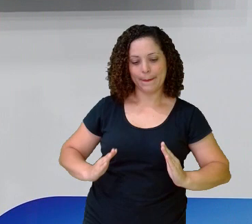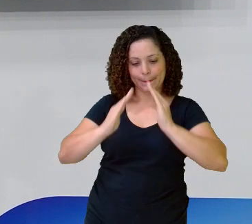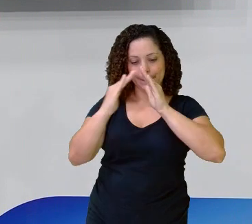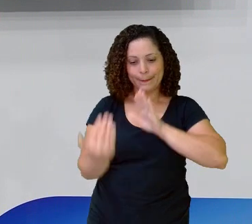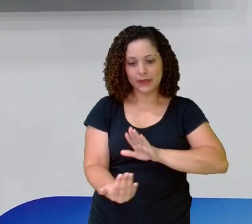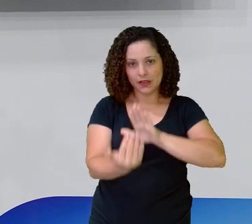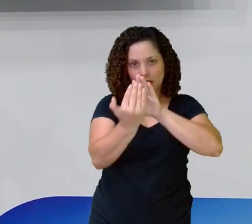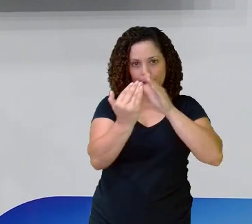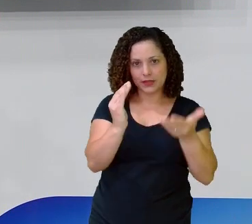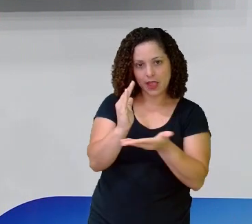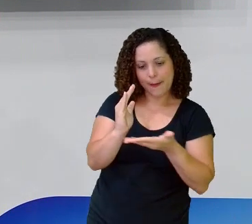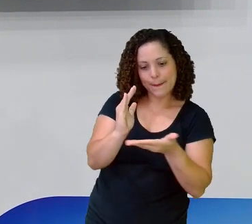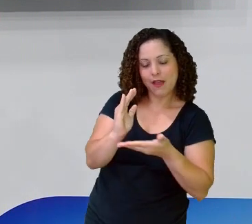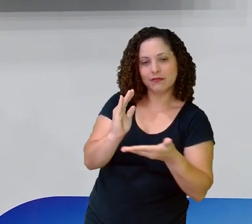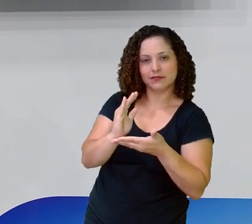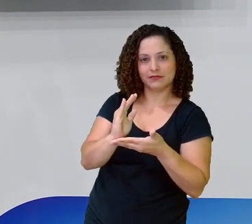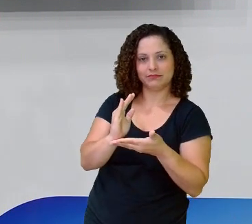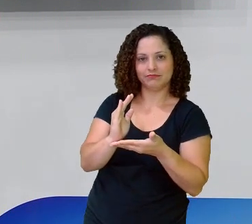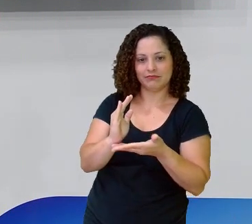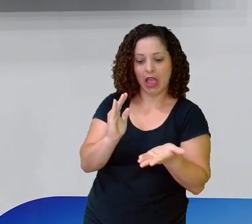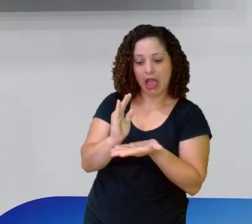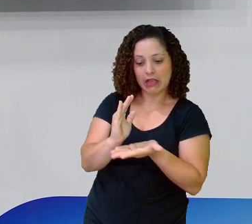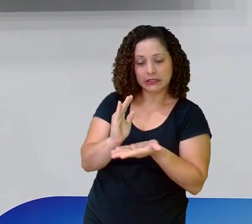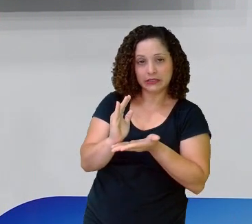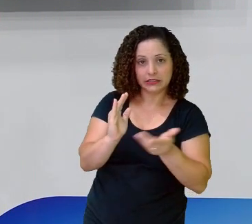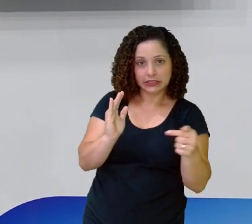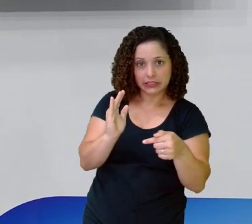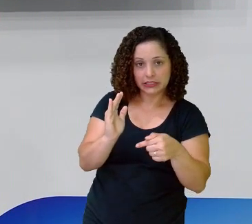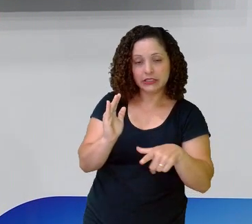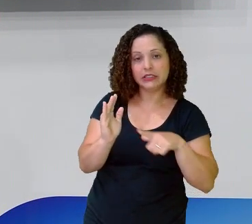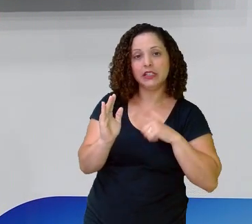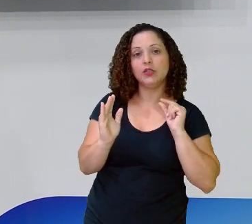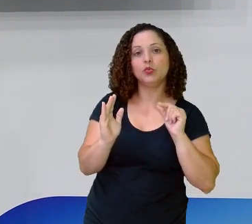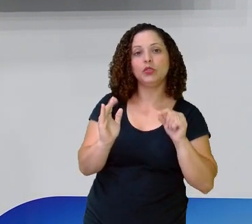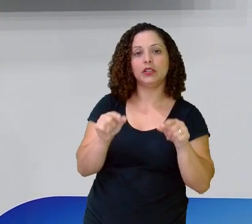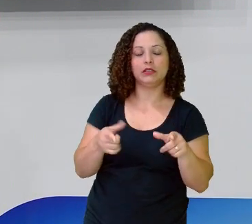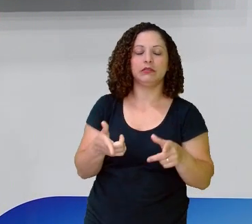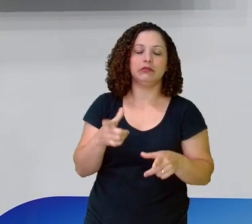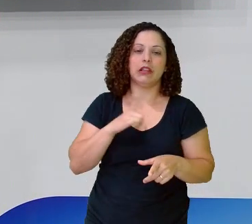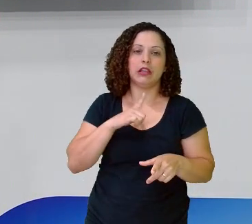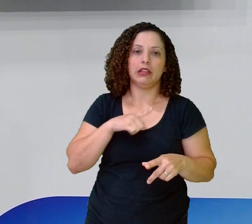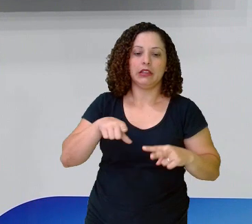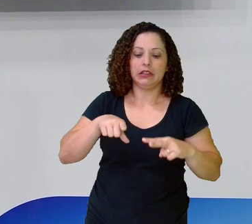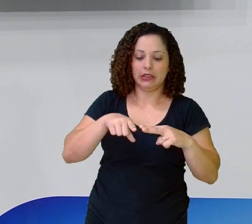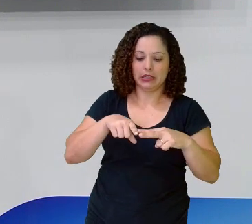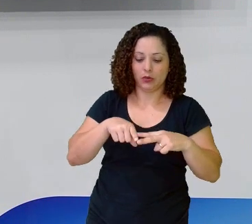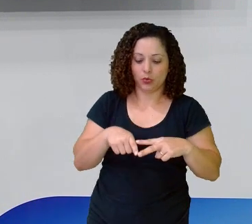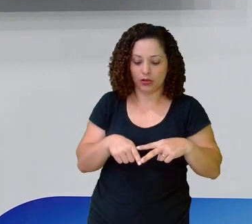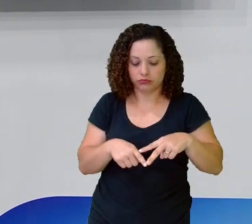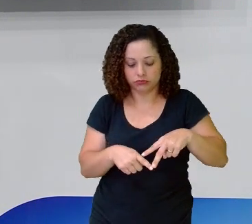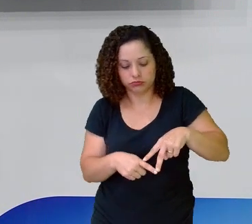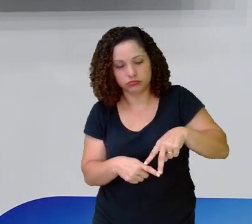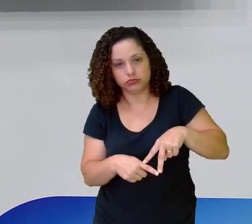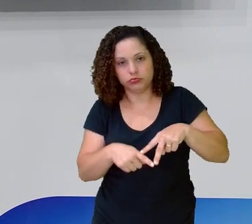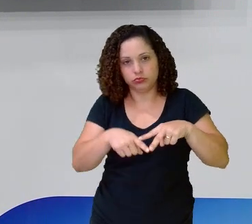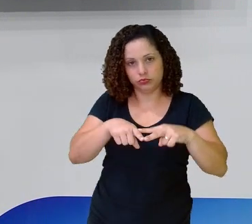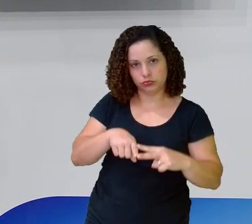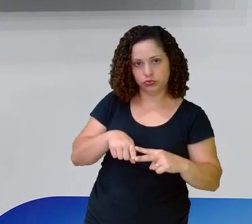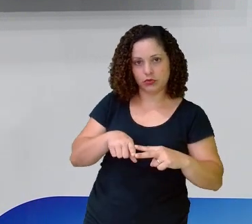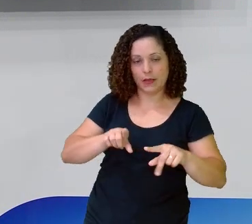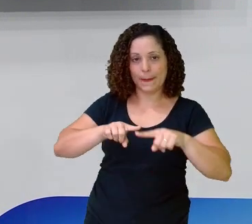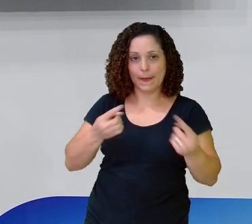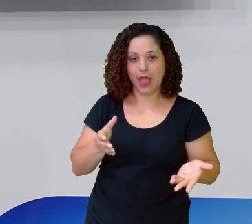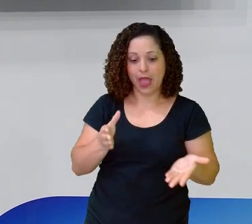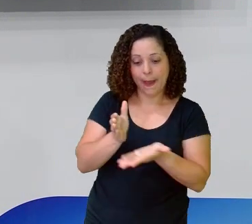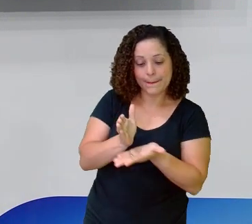pirâmide. Eu tenho pirâmides onde todas têm faces laterais triangulares, mas a minha base é